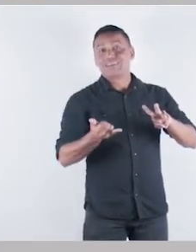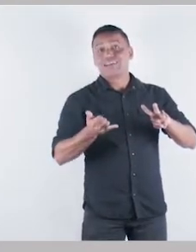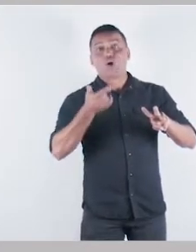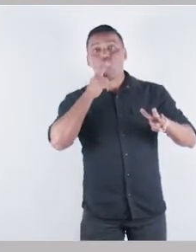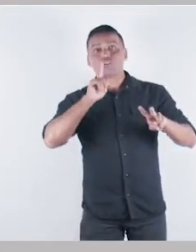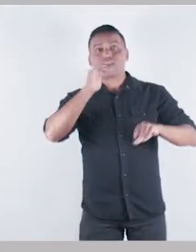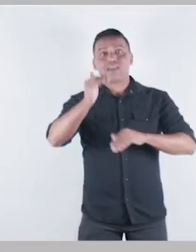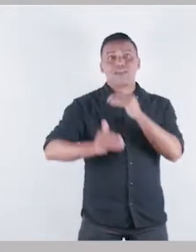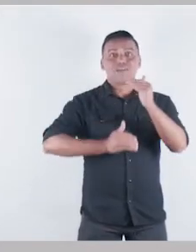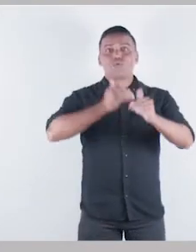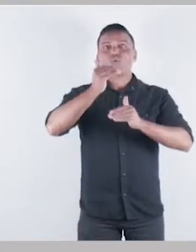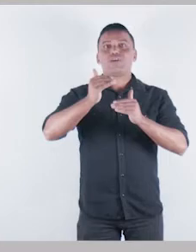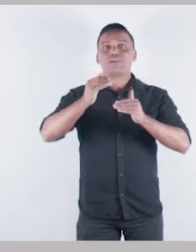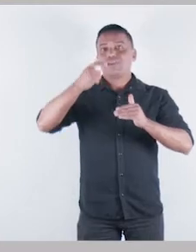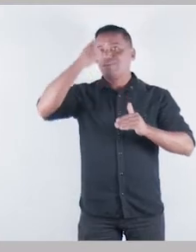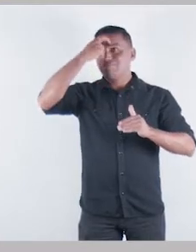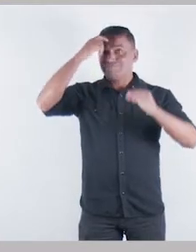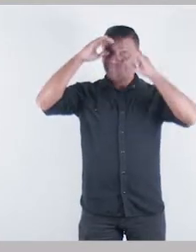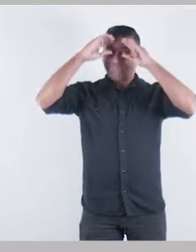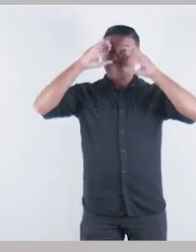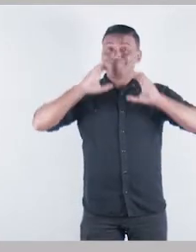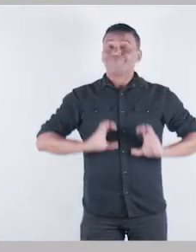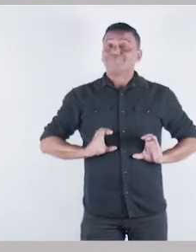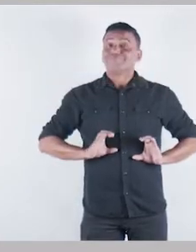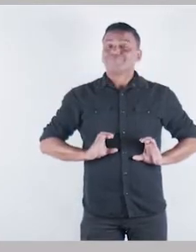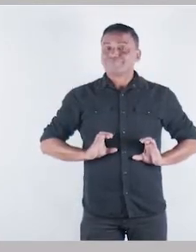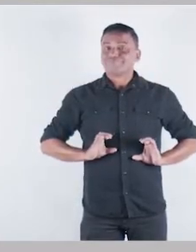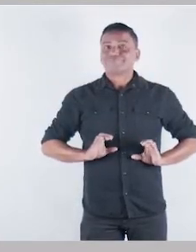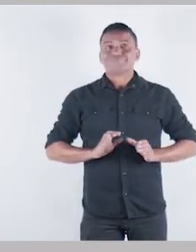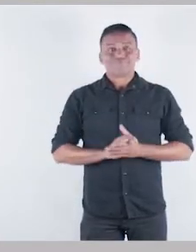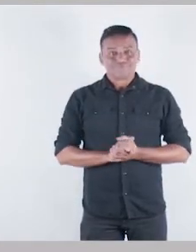como um cidadão. Né?